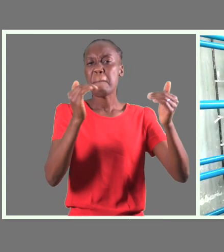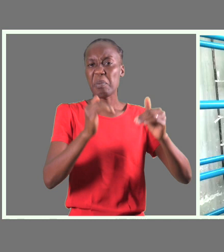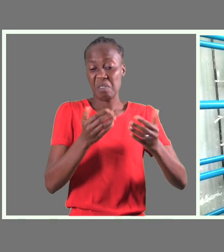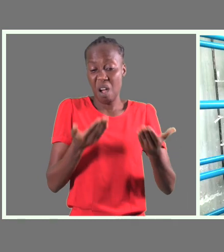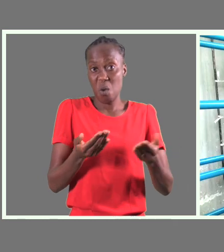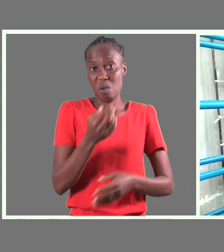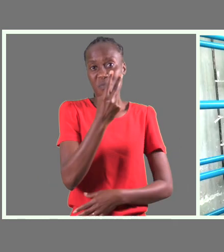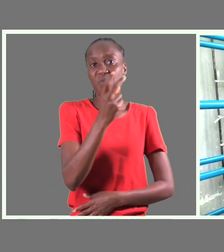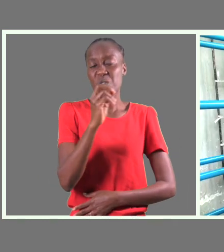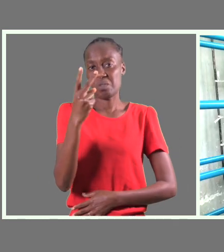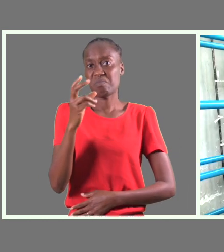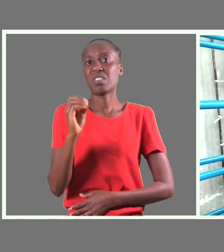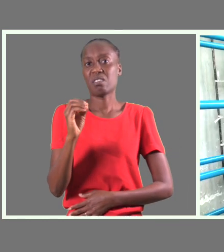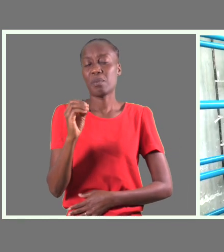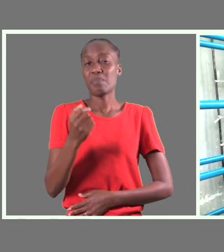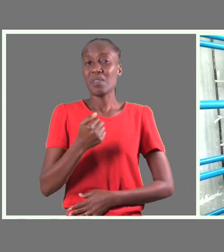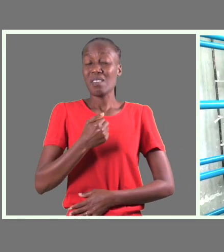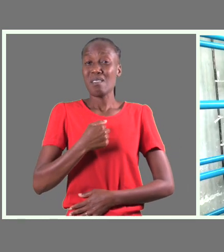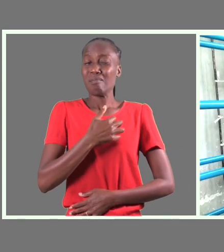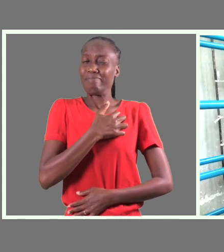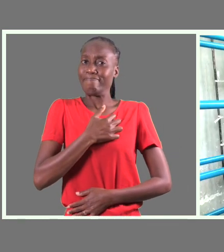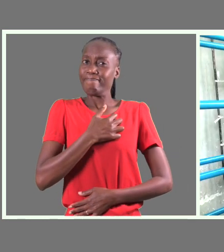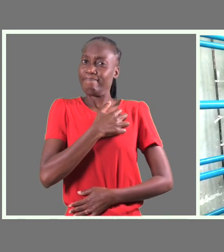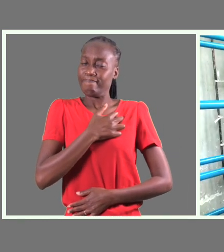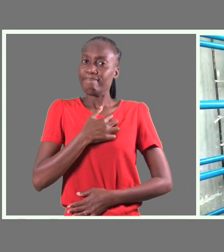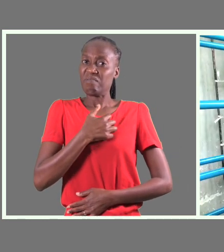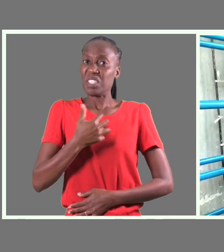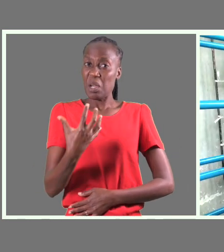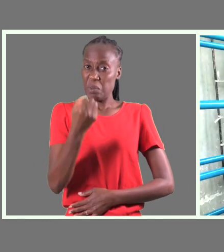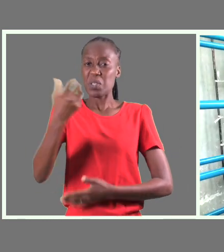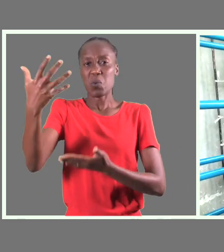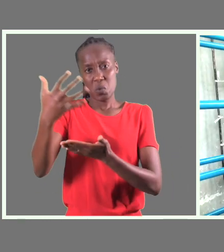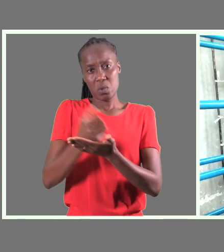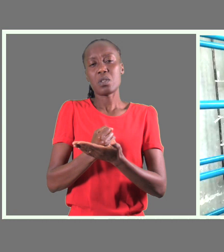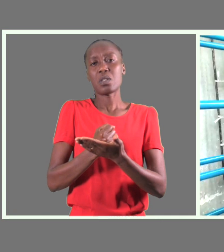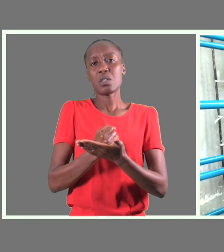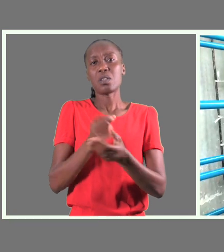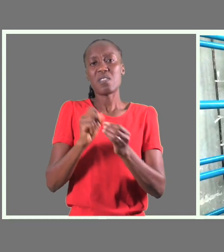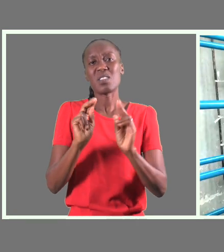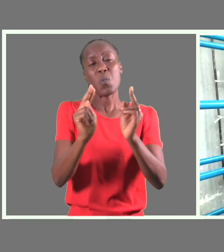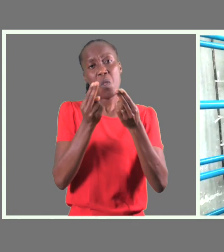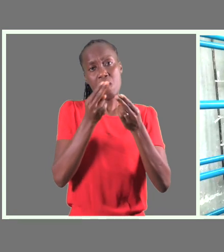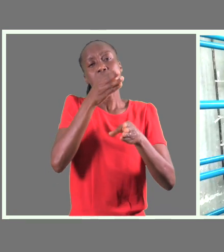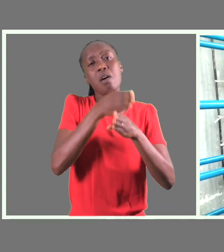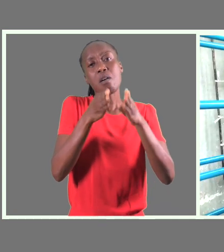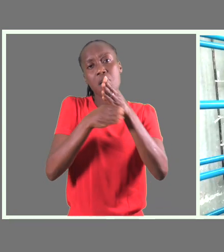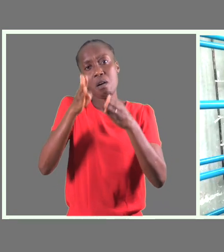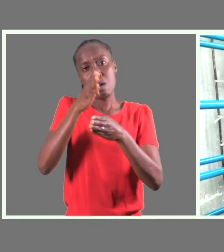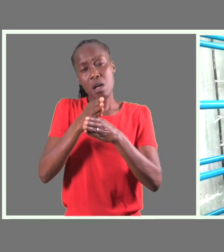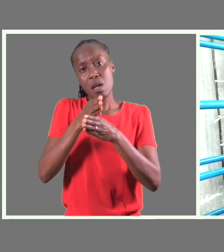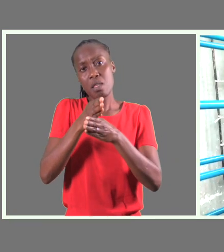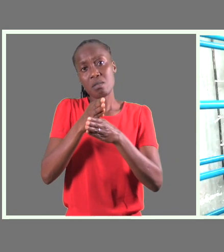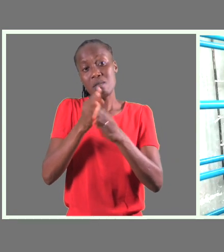se consigo implantar uma outra para substituir esse que eu estou a viver agora. Só que não é fácil,